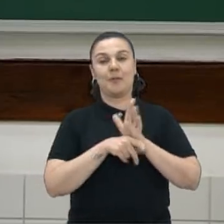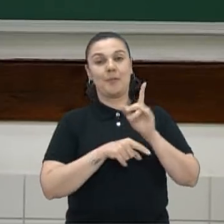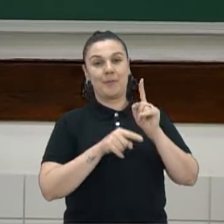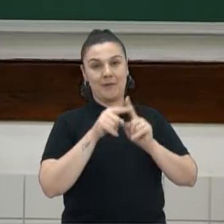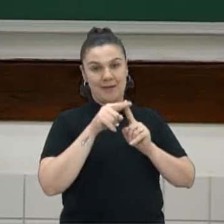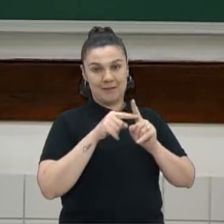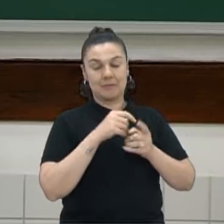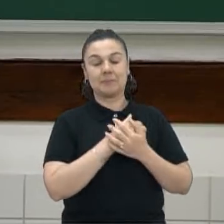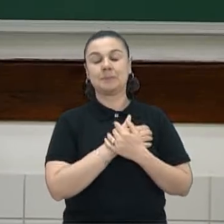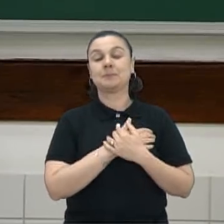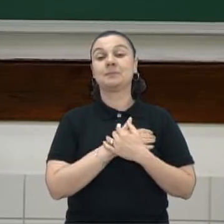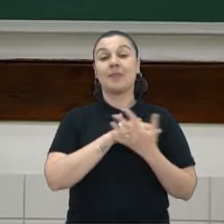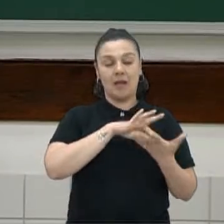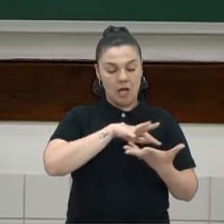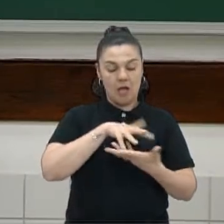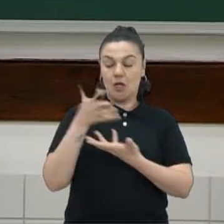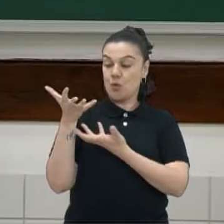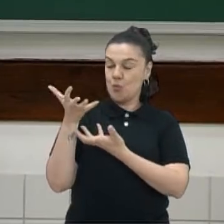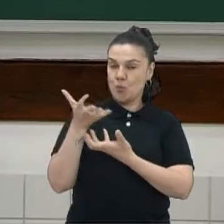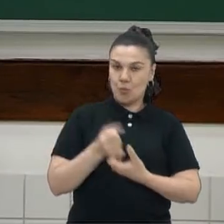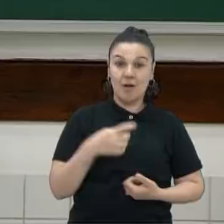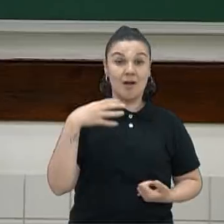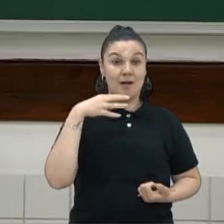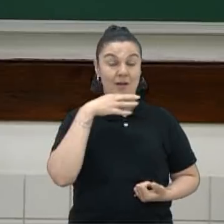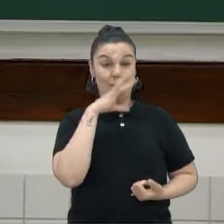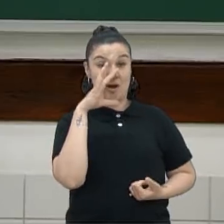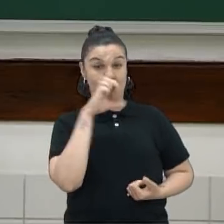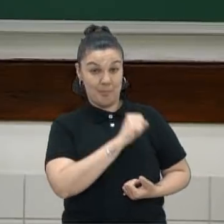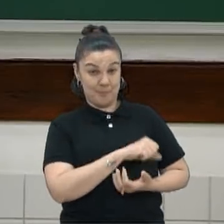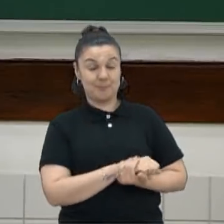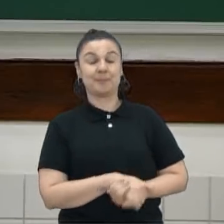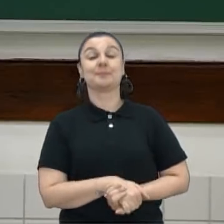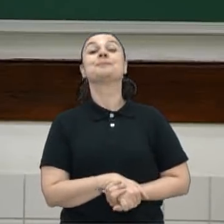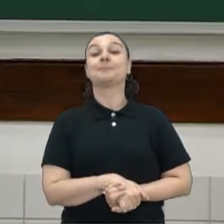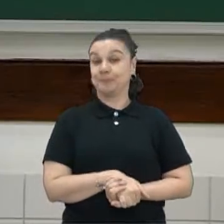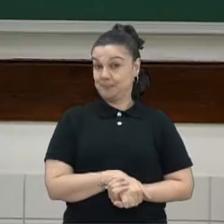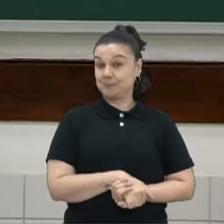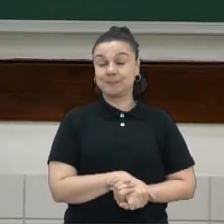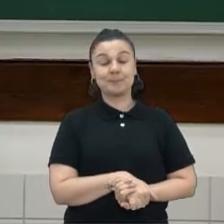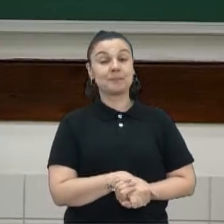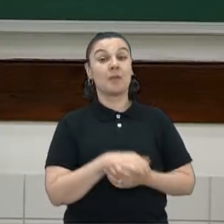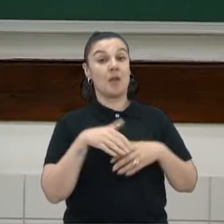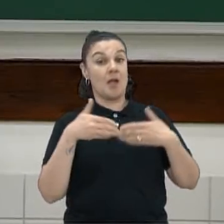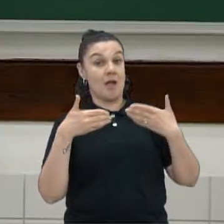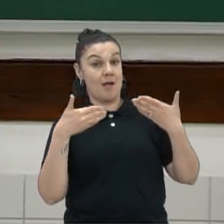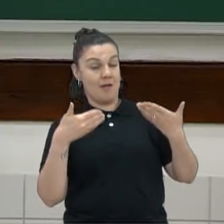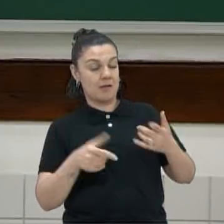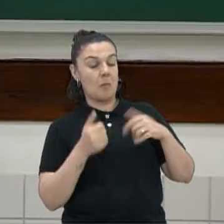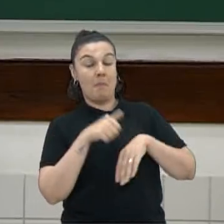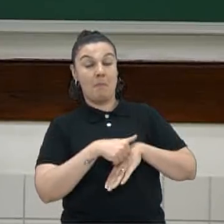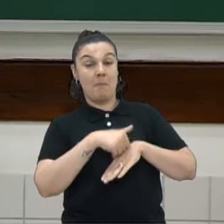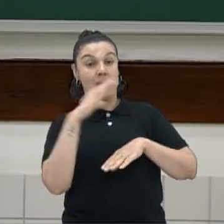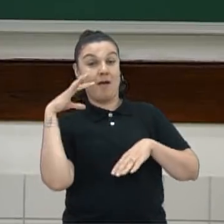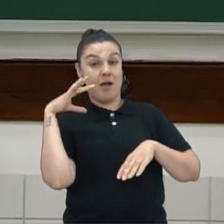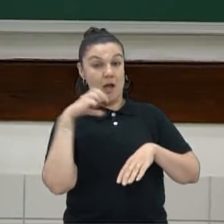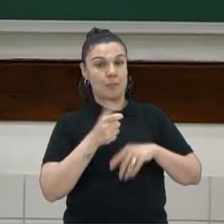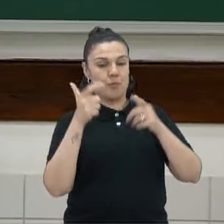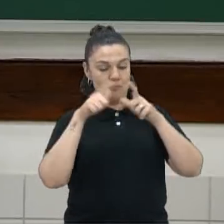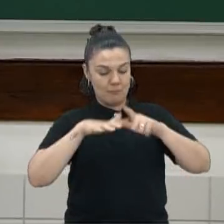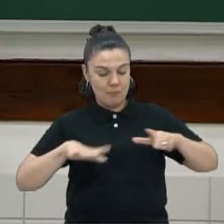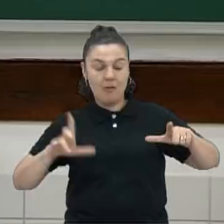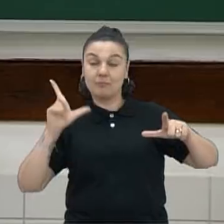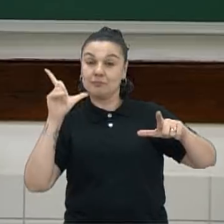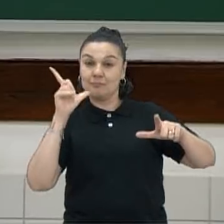temperatura. A terra absorve o calor de uma forma muito rápida, mais rápida do que superfícies